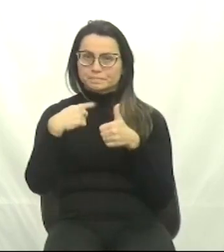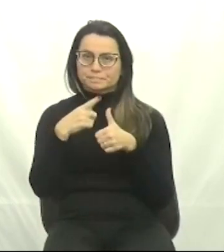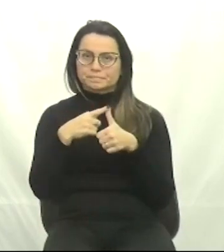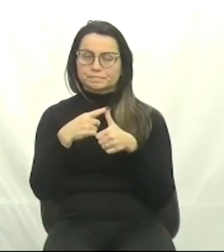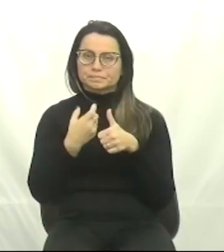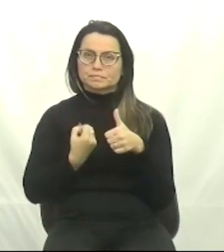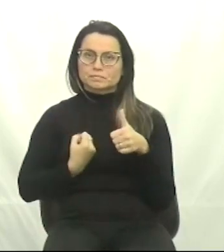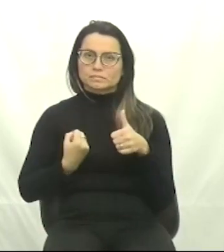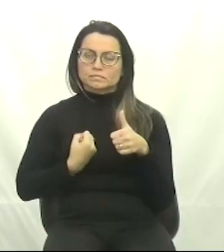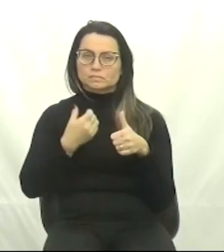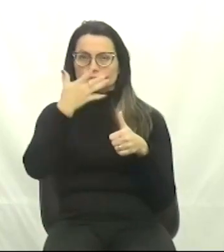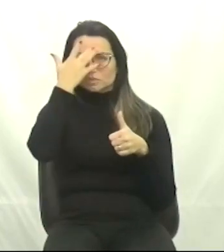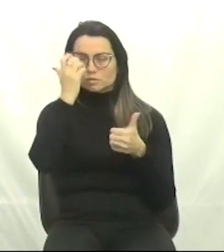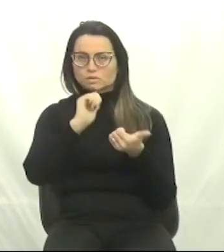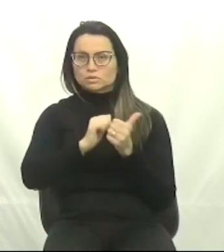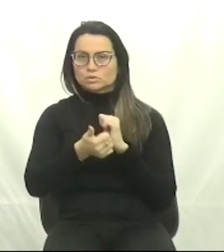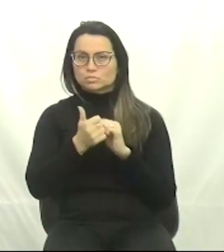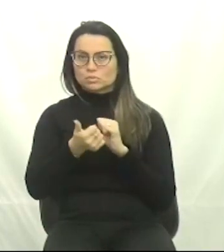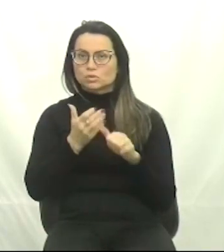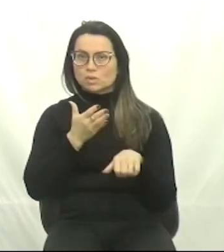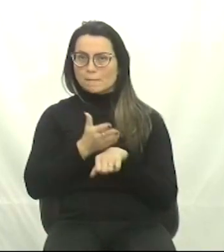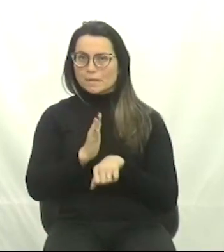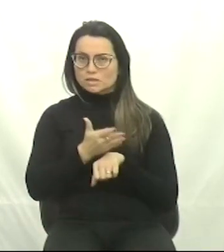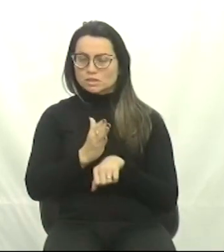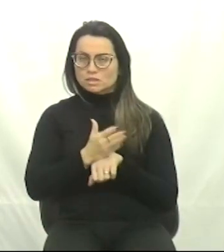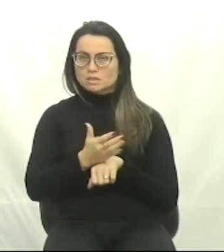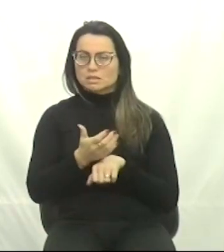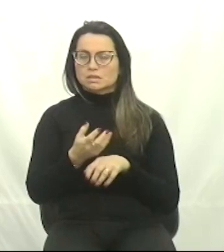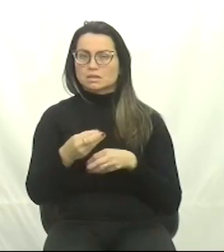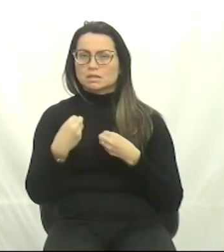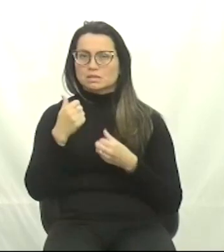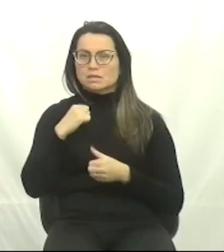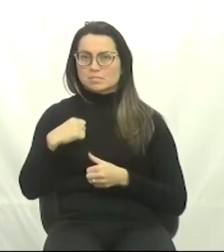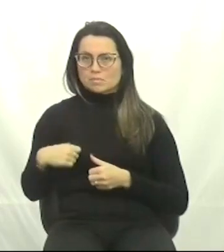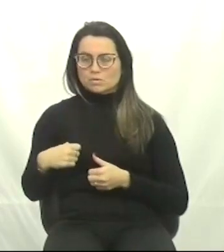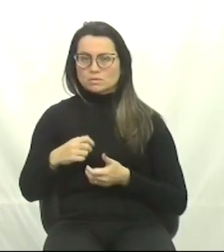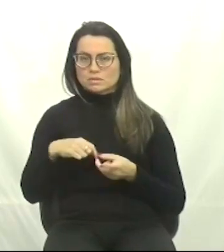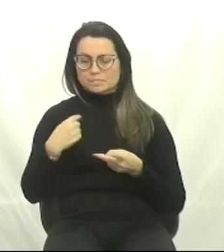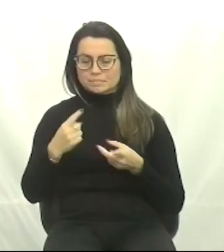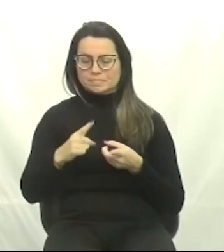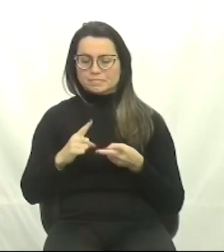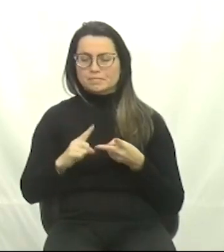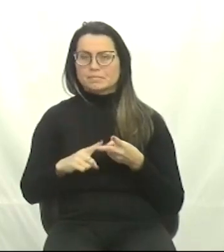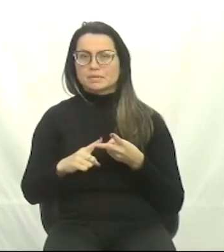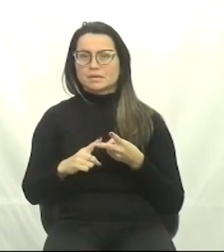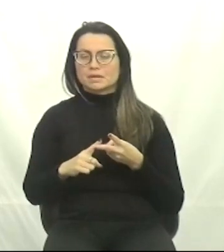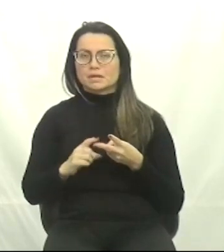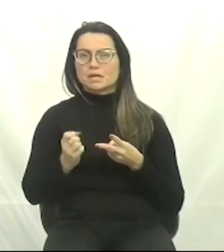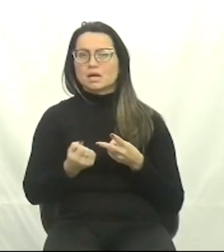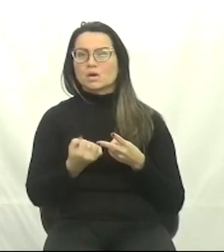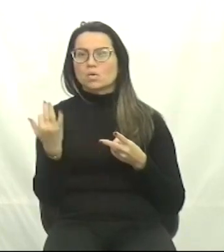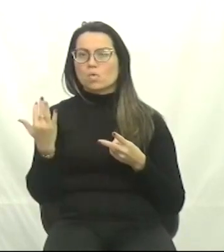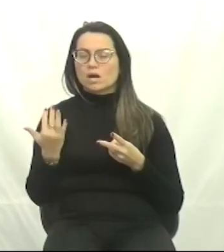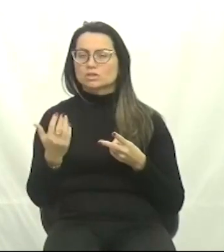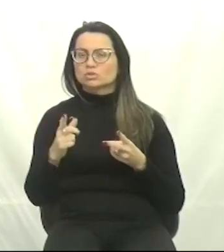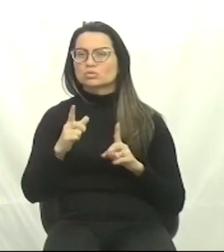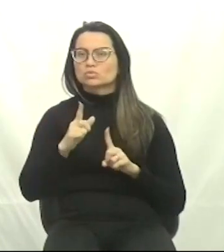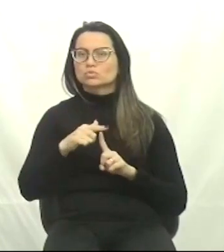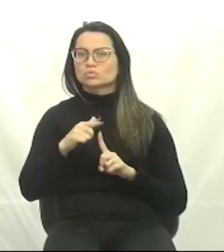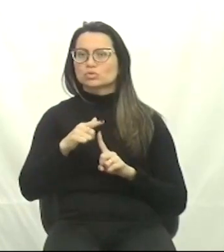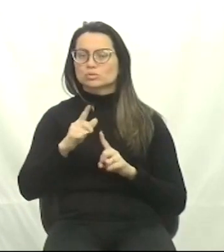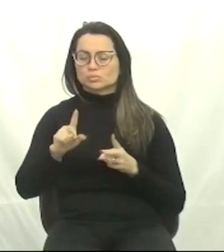de esportistas do município que recebe Bolsa Atleta. B. Quais as modalidades que participam?